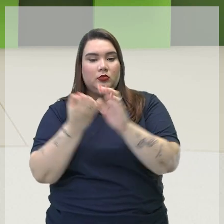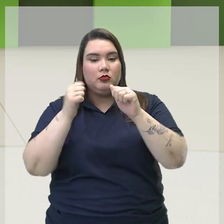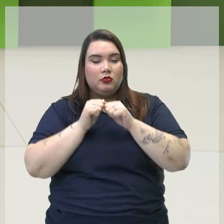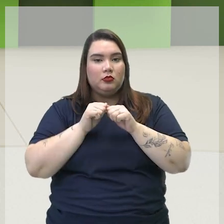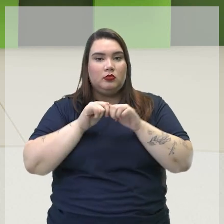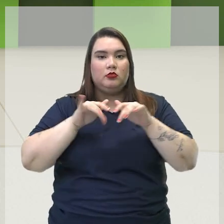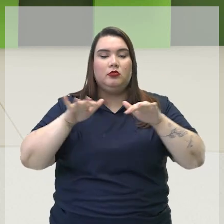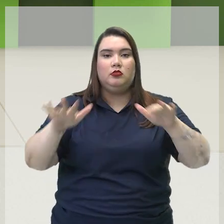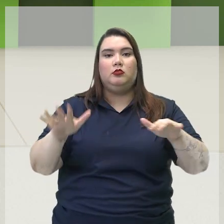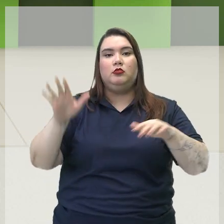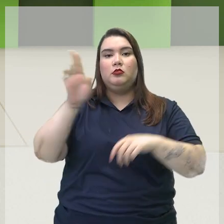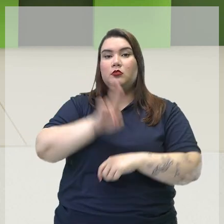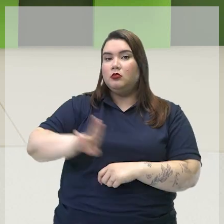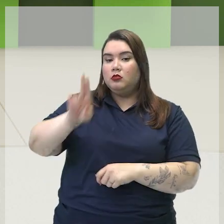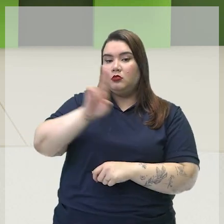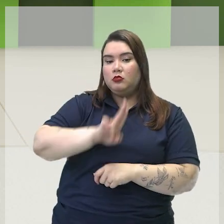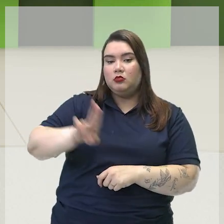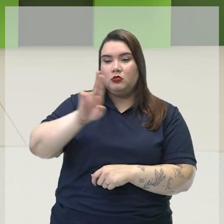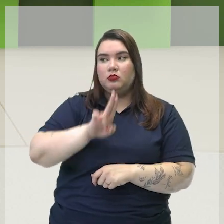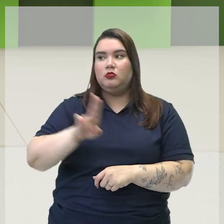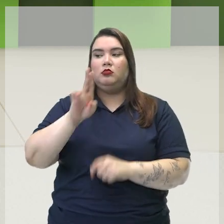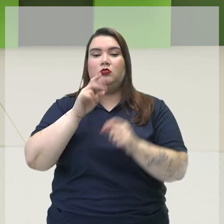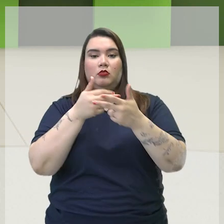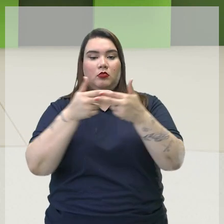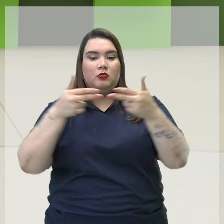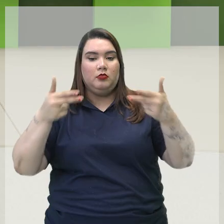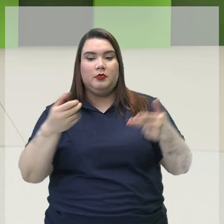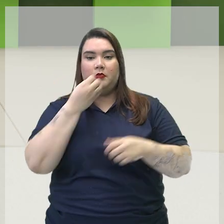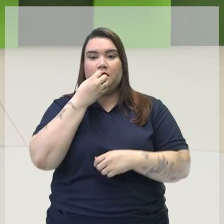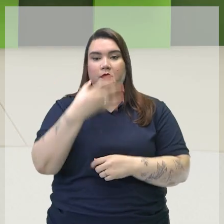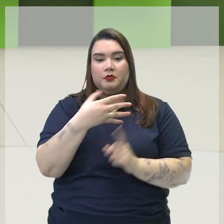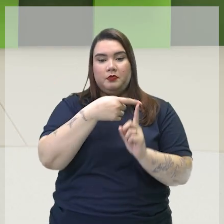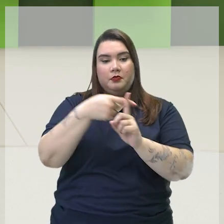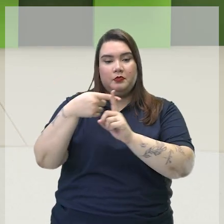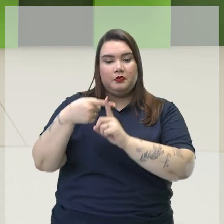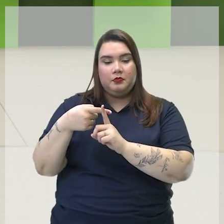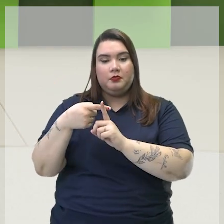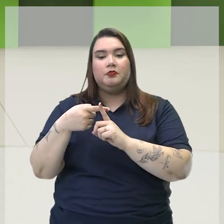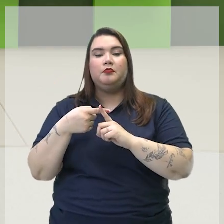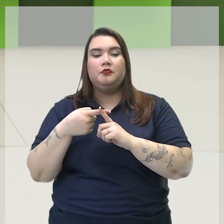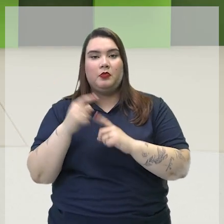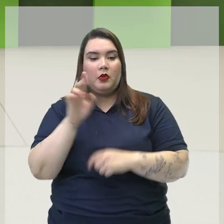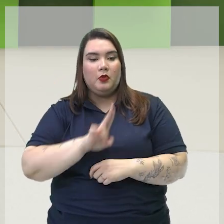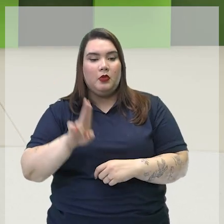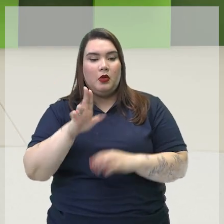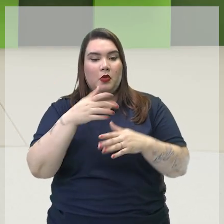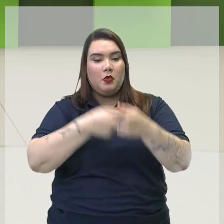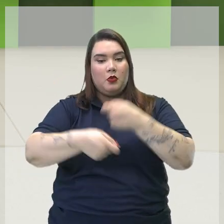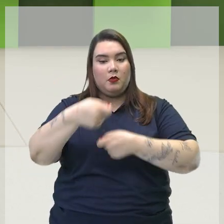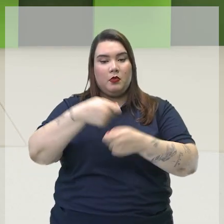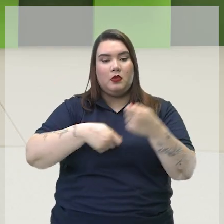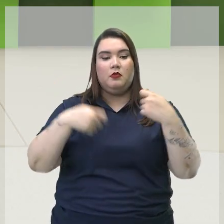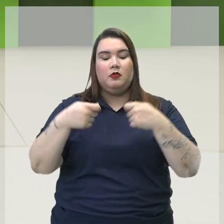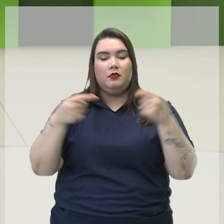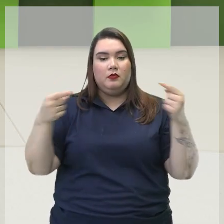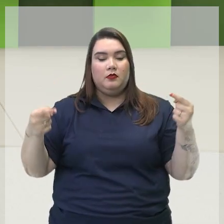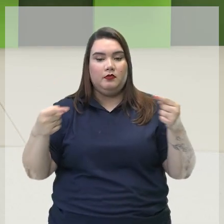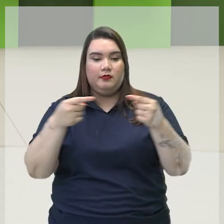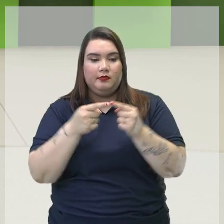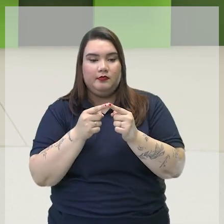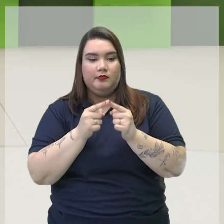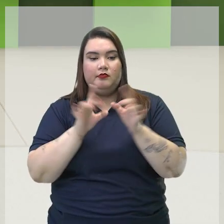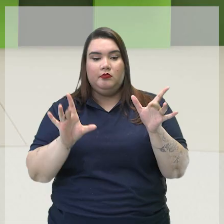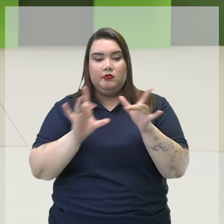a produção, distribuição e consumo de bens e serviços. A economia deve